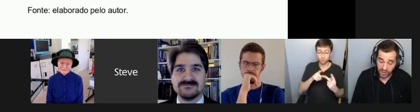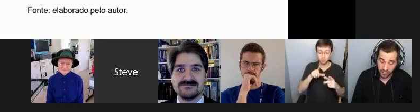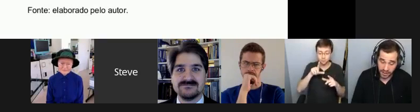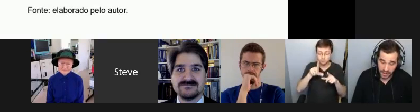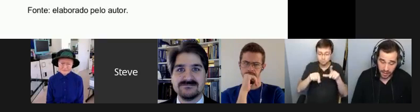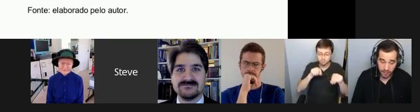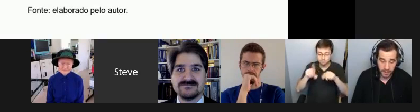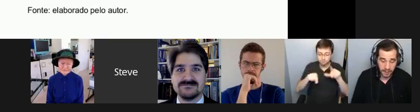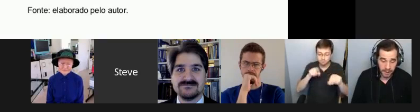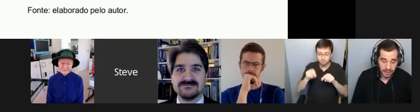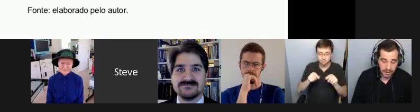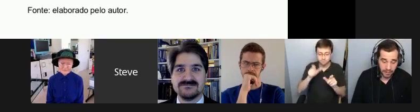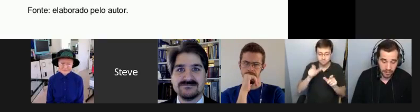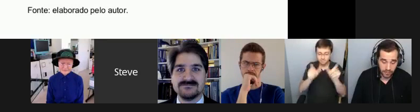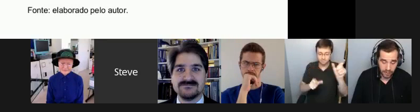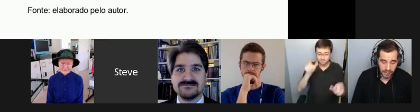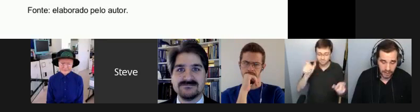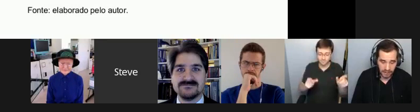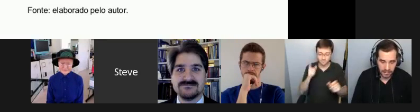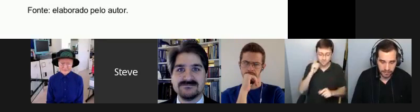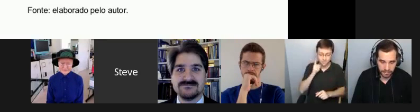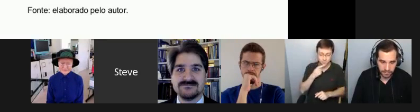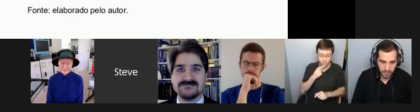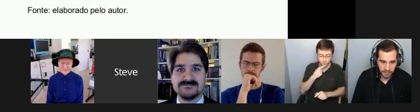então eu já tinha o material. No